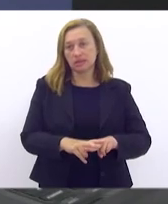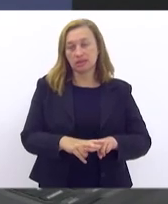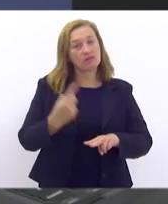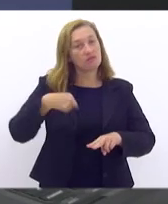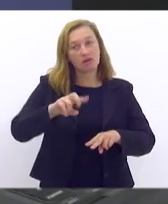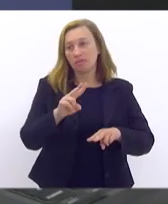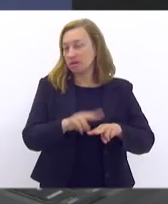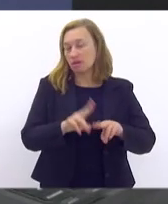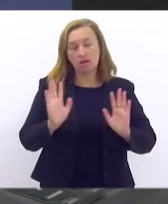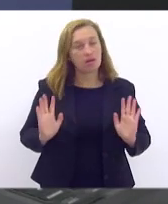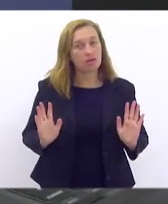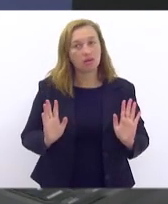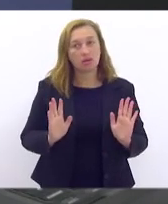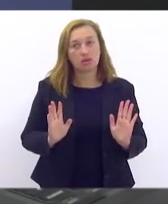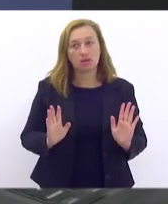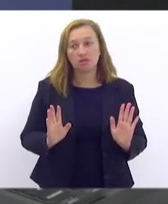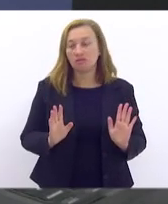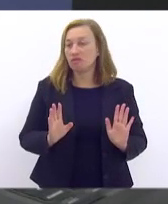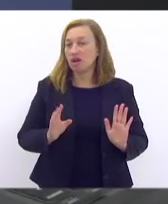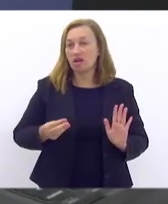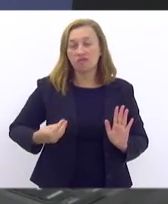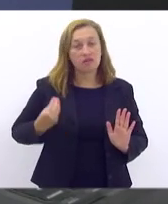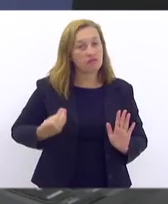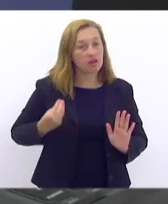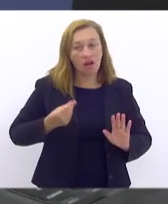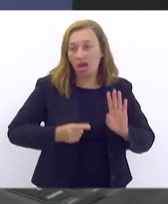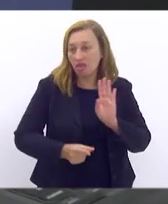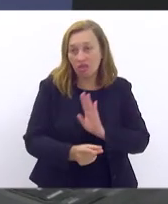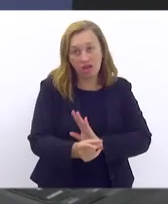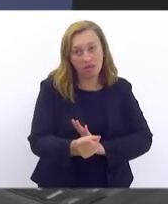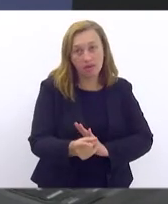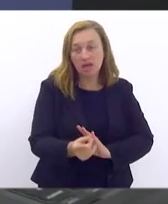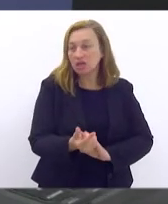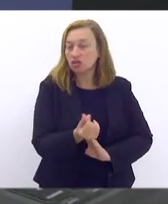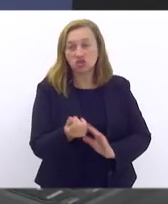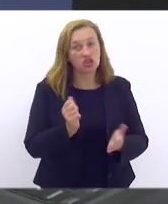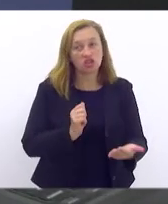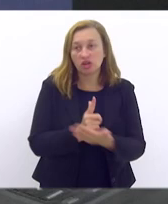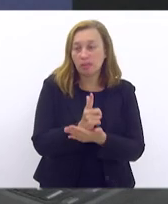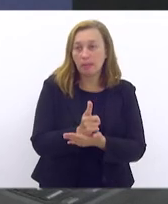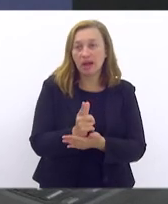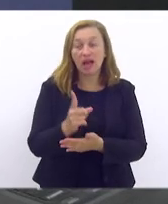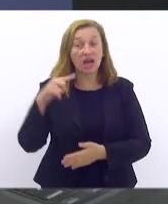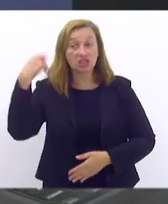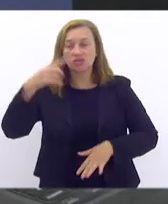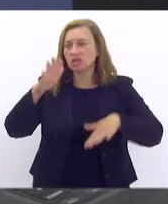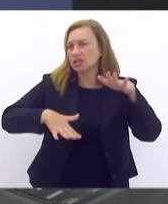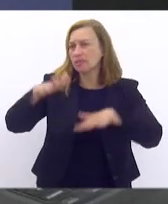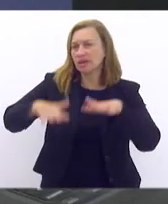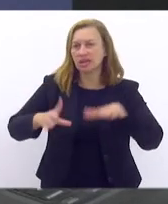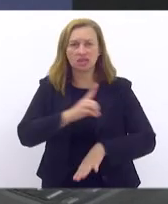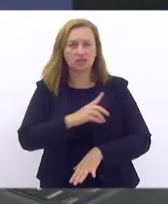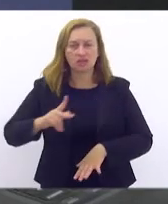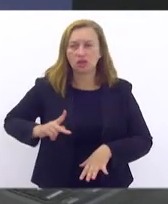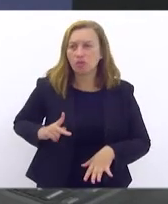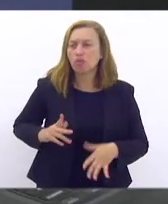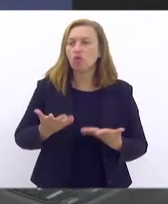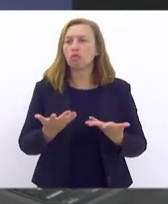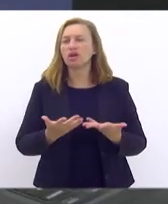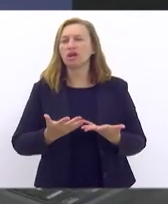cadeia e vai mofar se não tiver dinheiro para pagar advogado, depender de defensoria. A defensoria